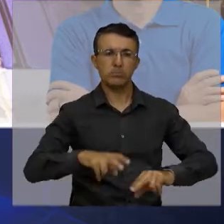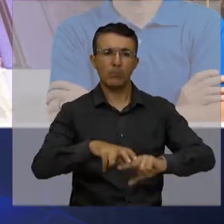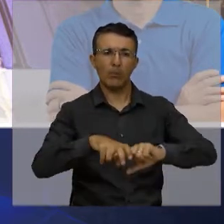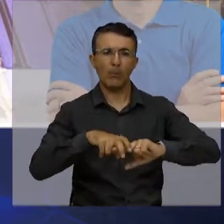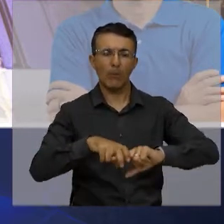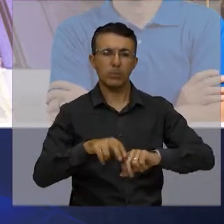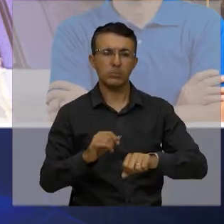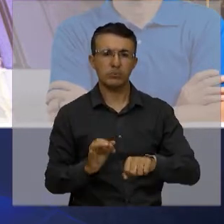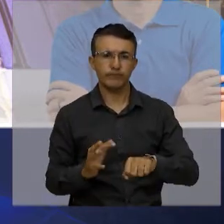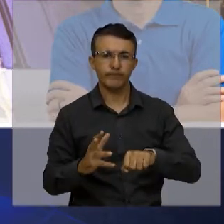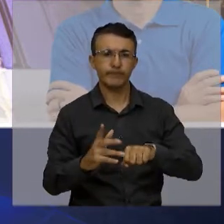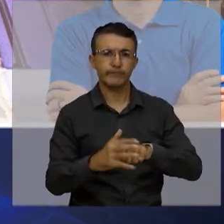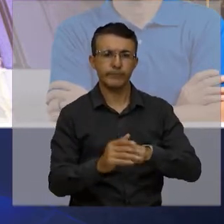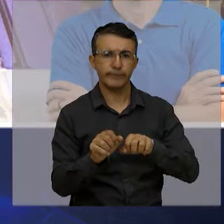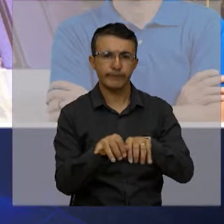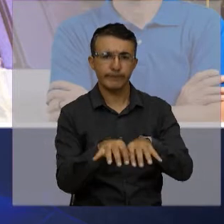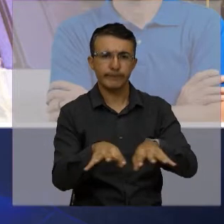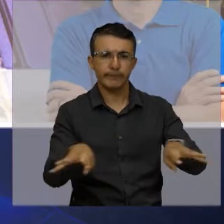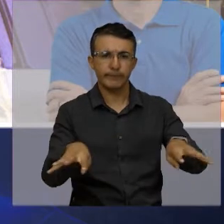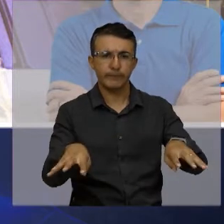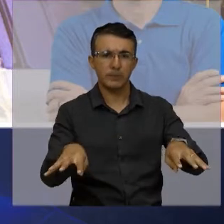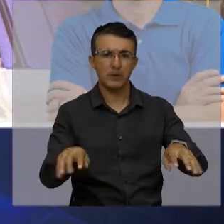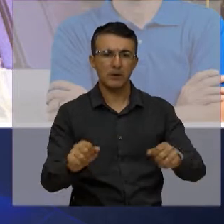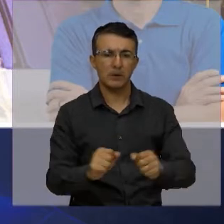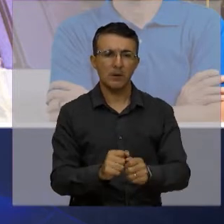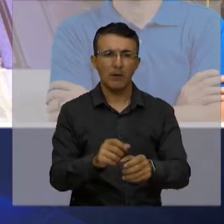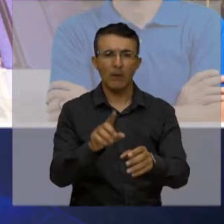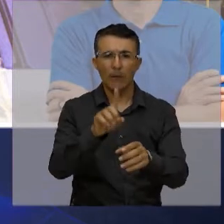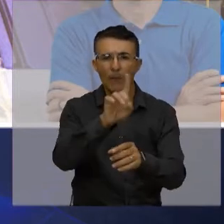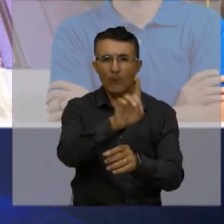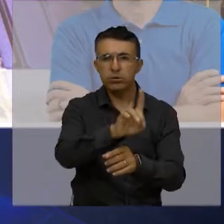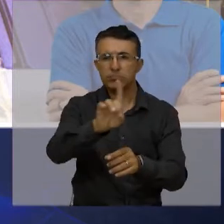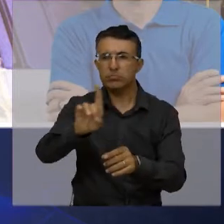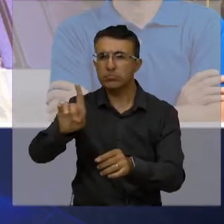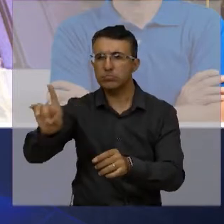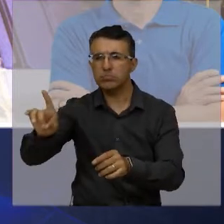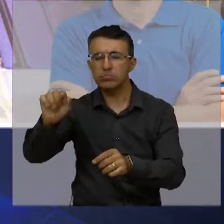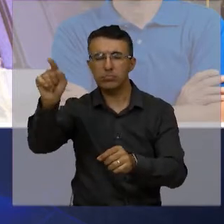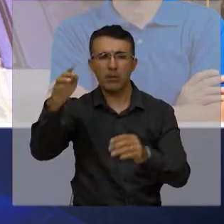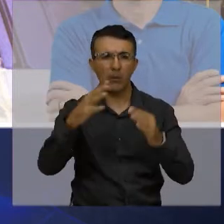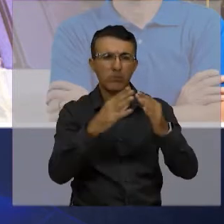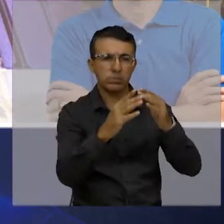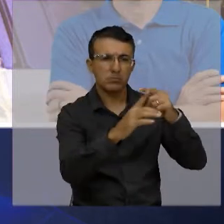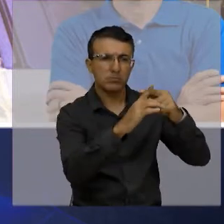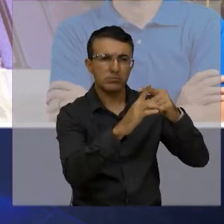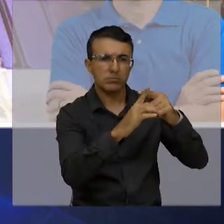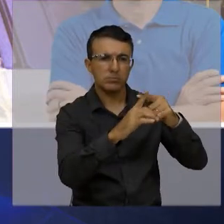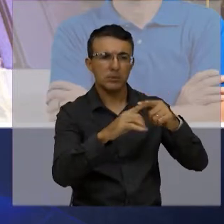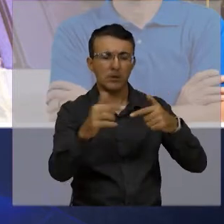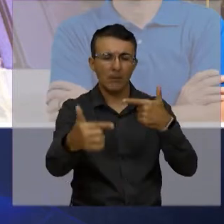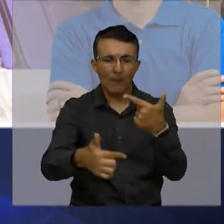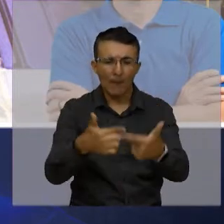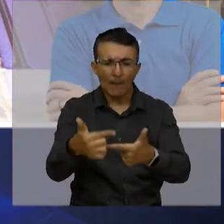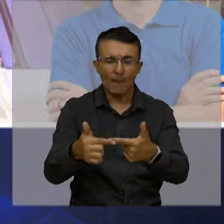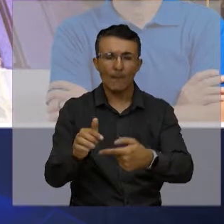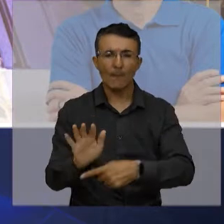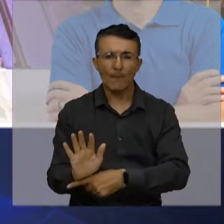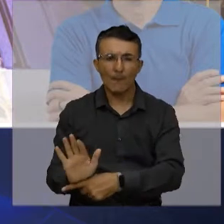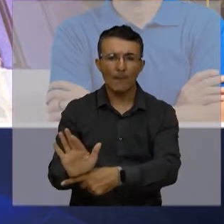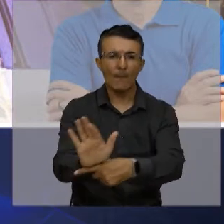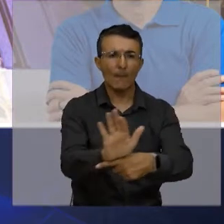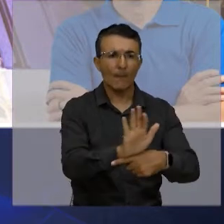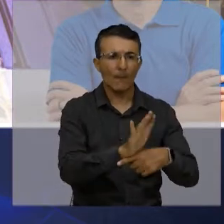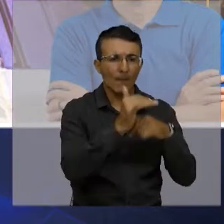na sua comunidade, na sua capela, não deixam de fazer o seu trabalho de solidariedade e de evangelização.